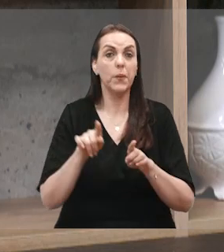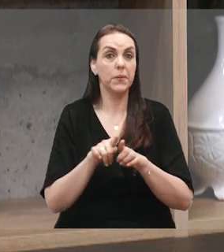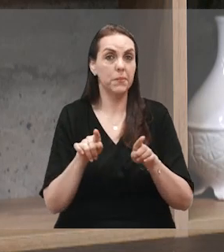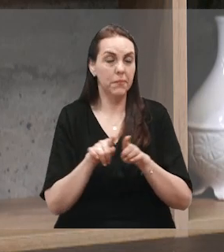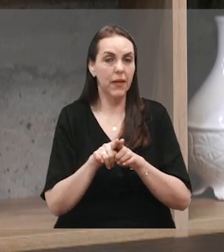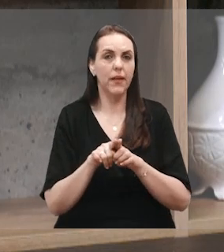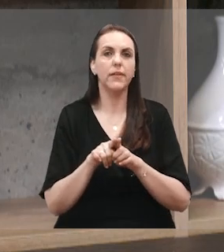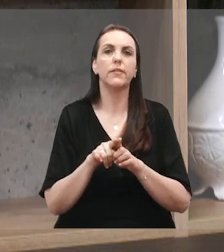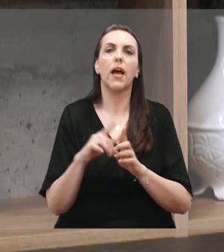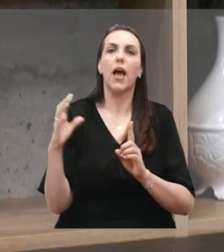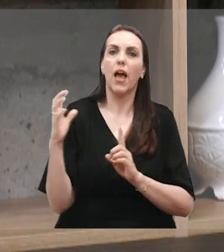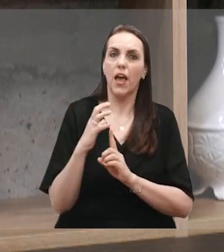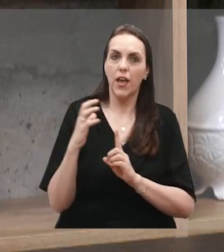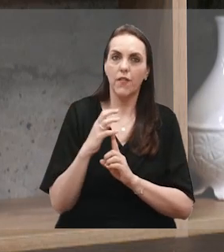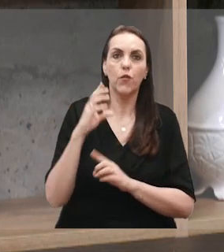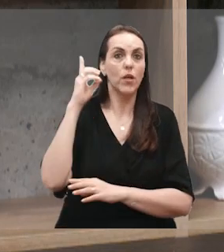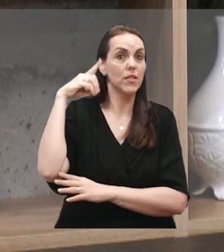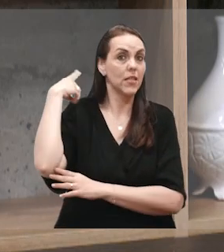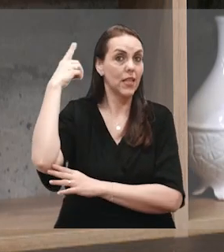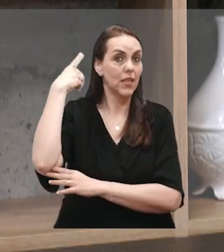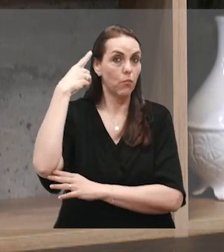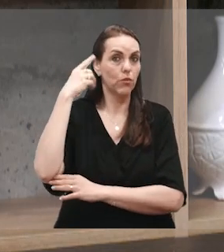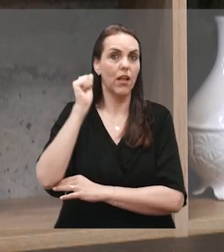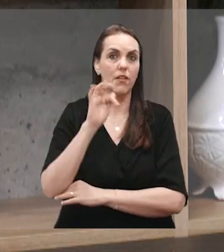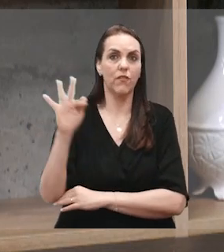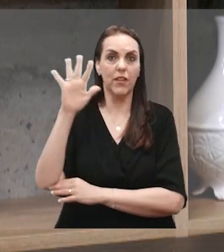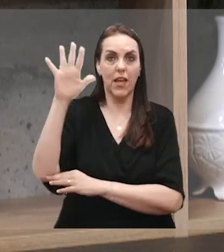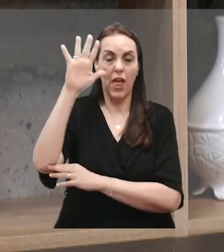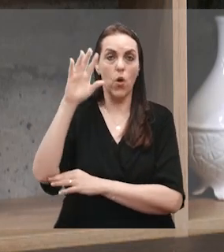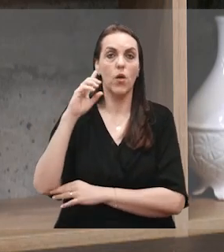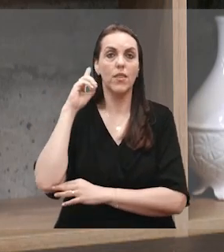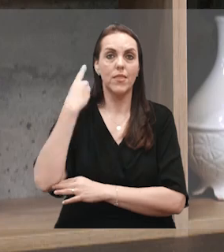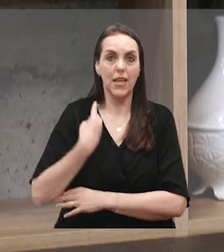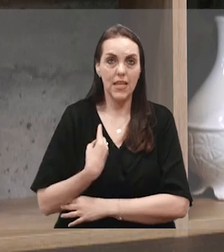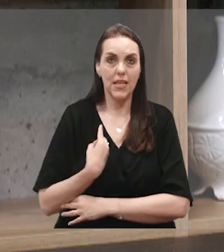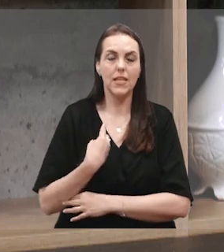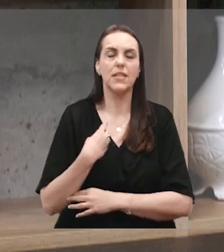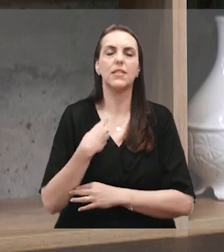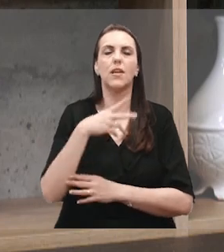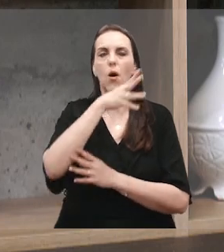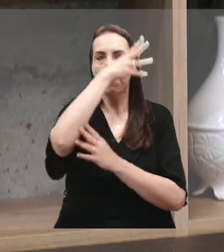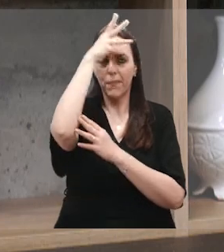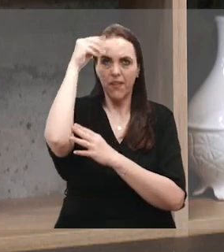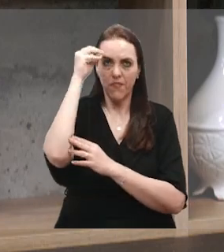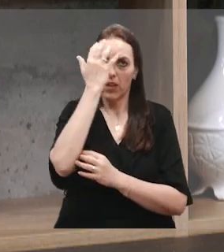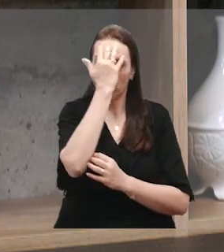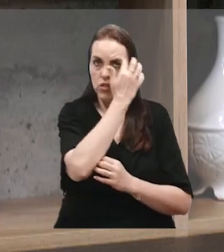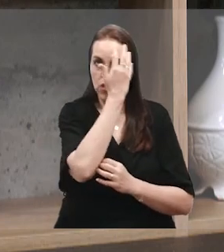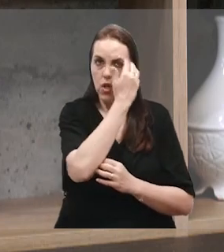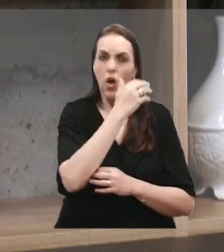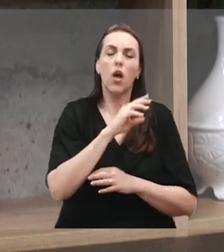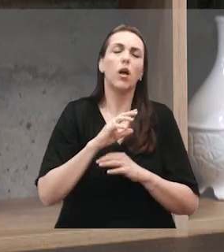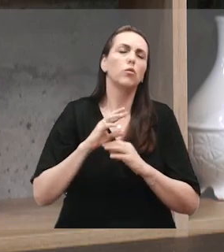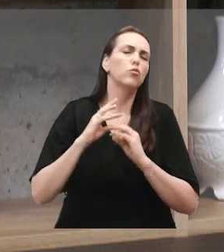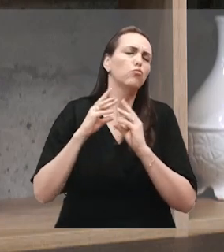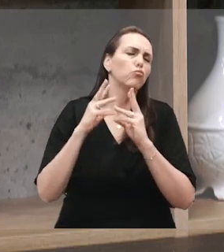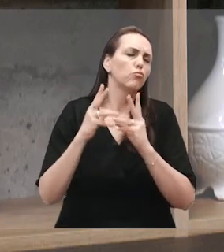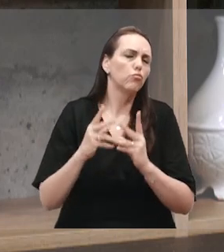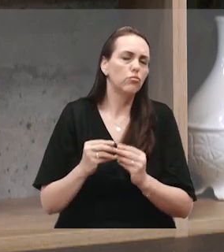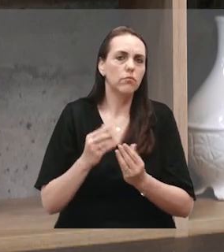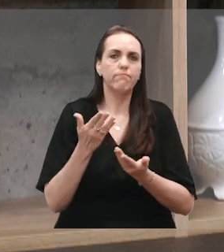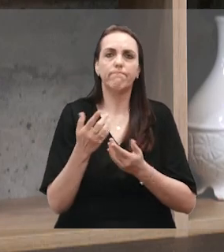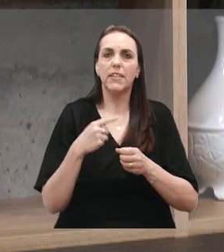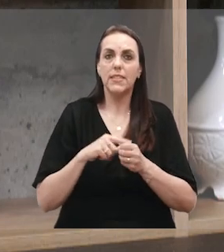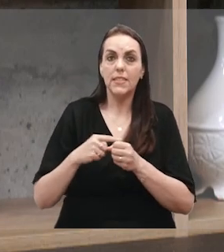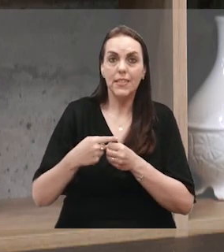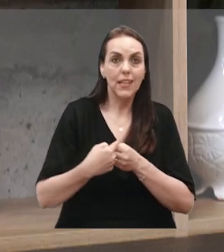da deputada federal Denise Pessoa também, prefeita de Laude Domênico, enfim, o conjunto da cidade no sentido de tentar